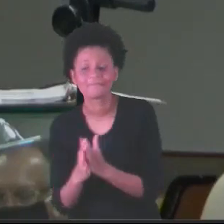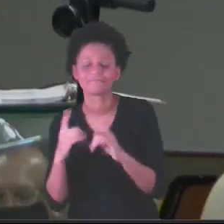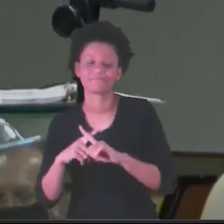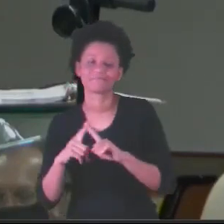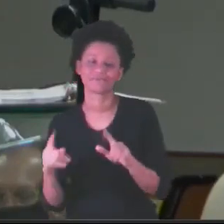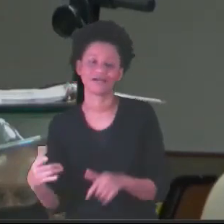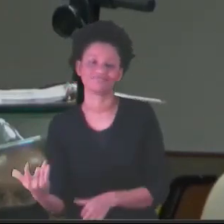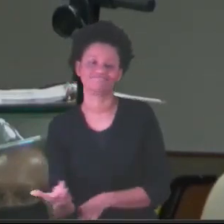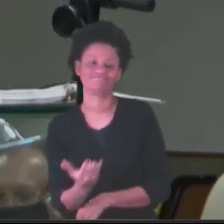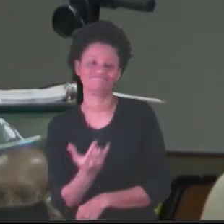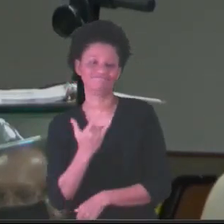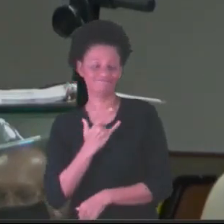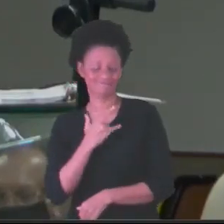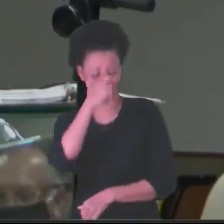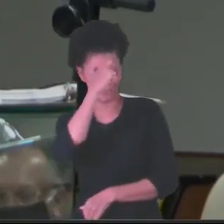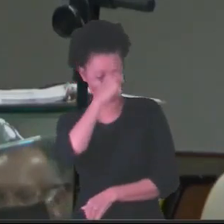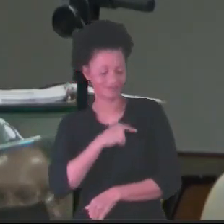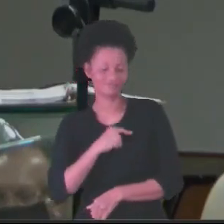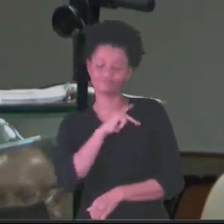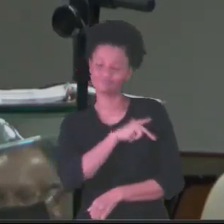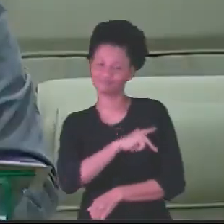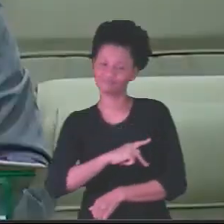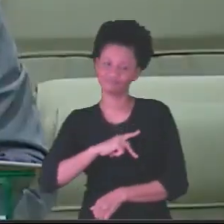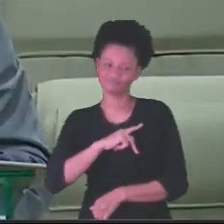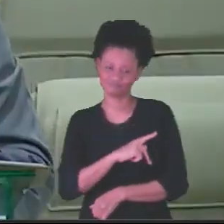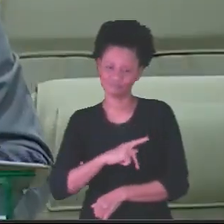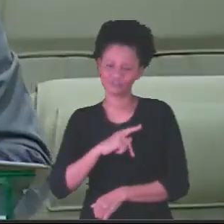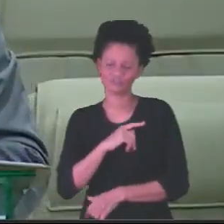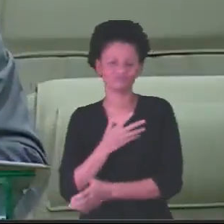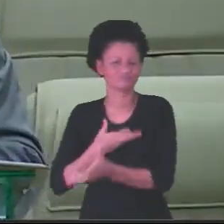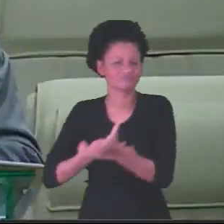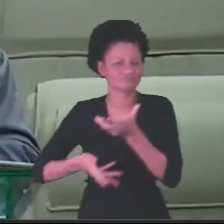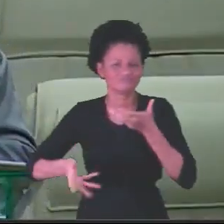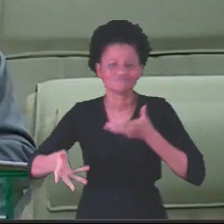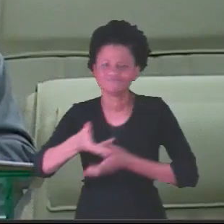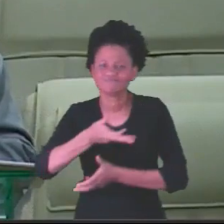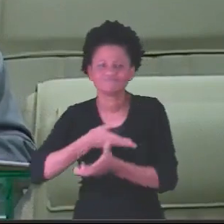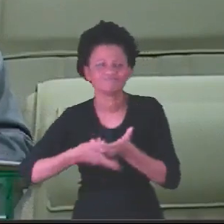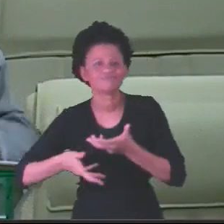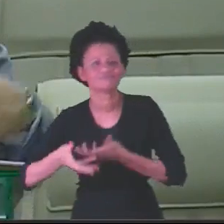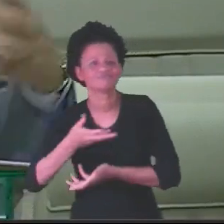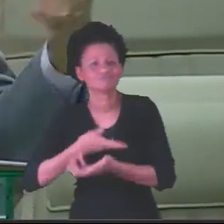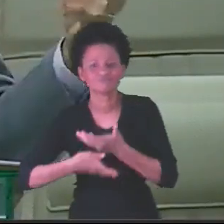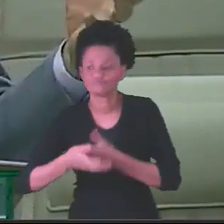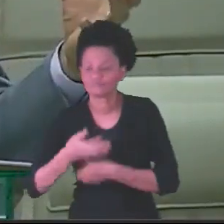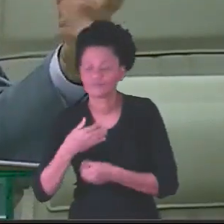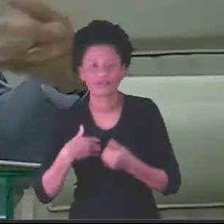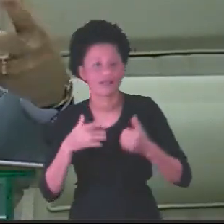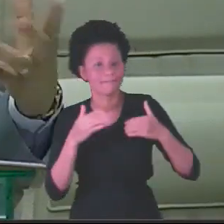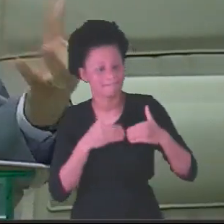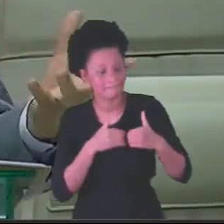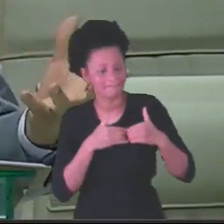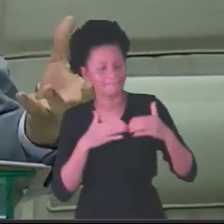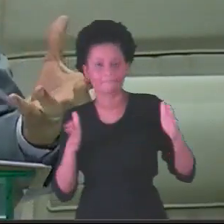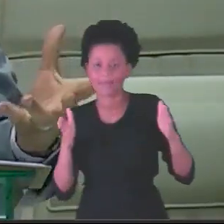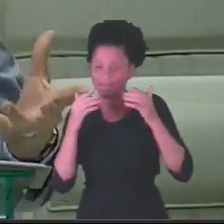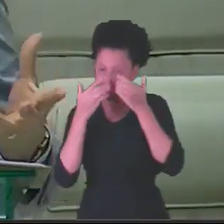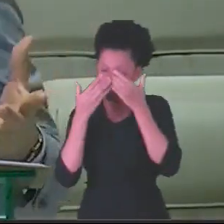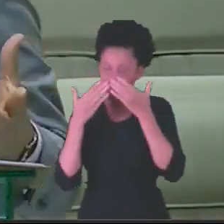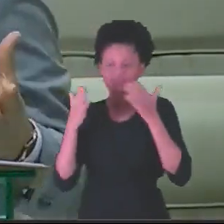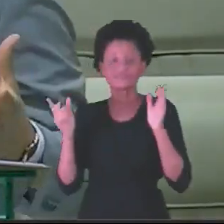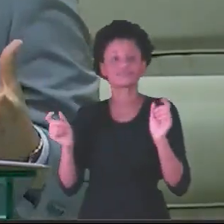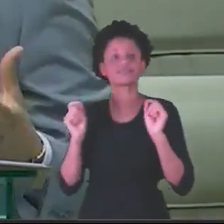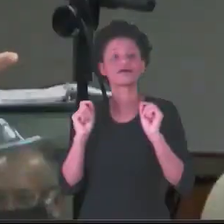amava o apóstolo e que compartilhava nos seus sofrimentos uma igreja que estava aberta a doação